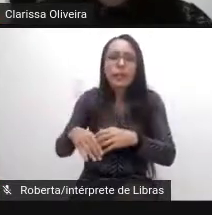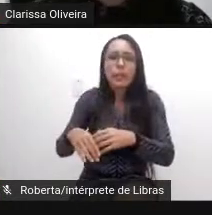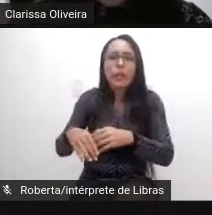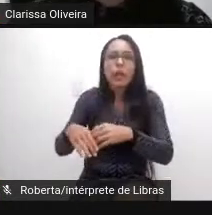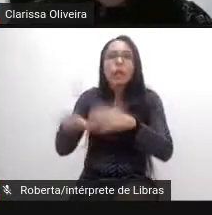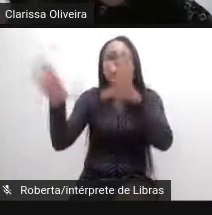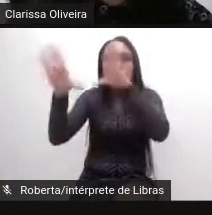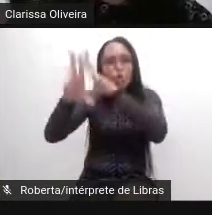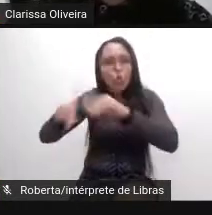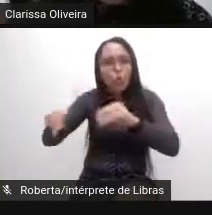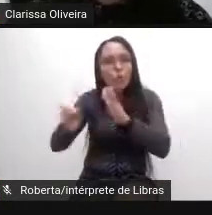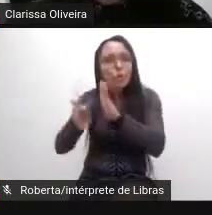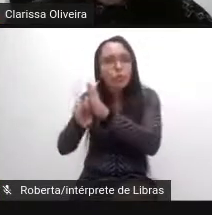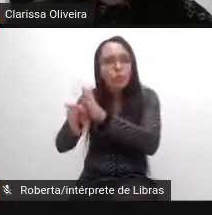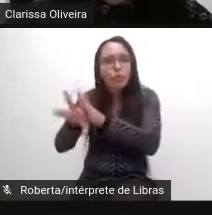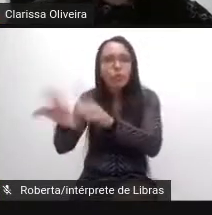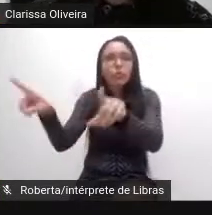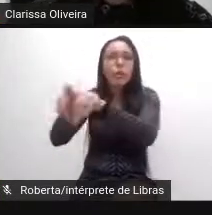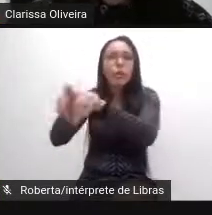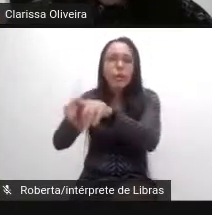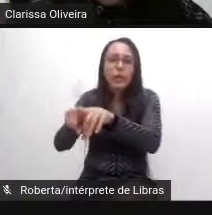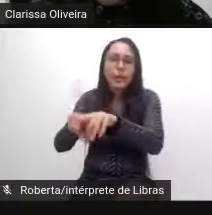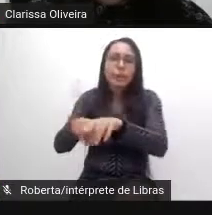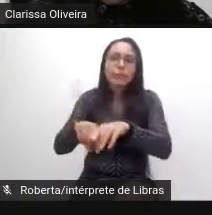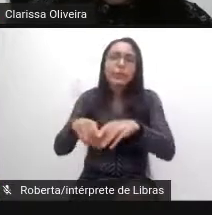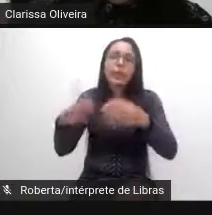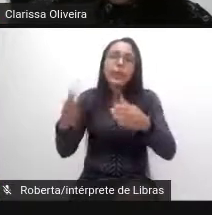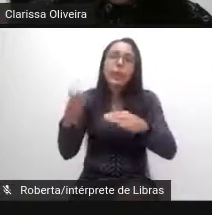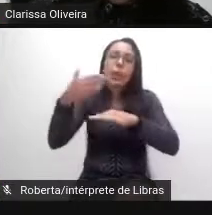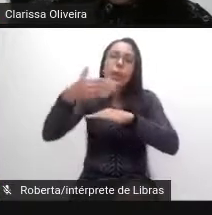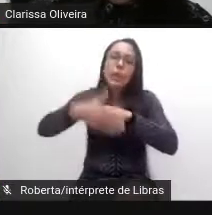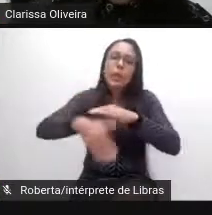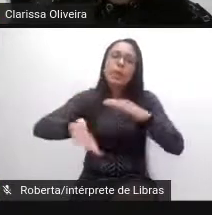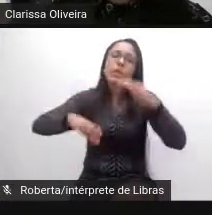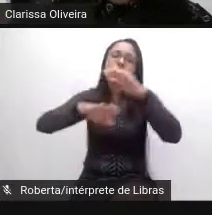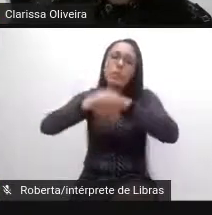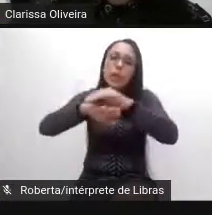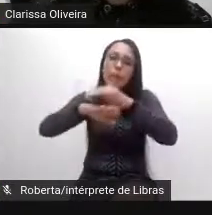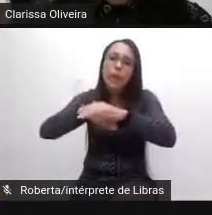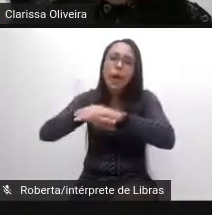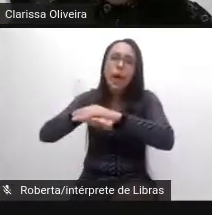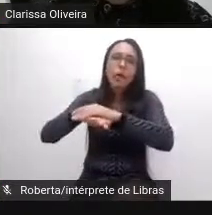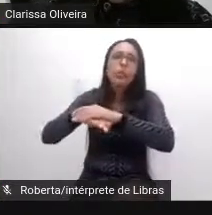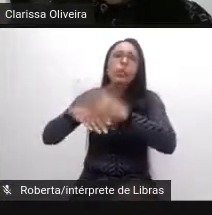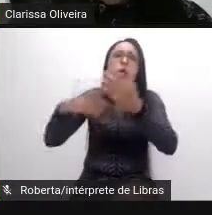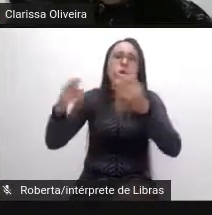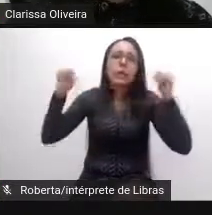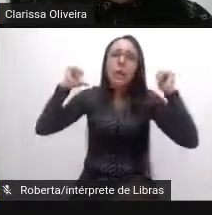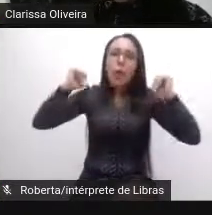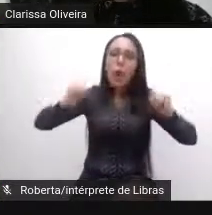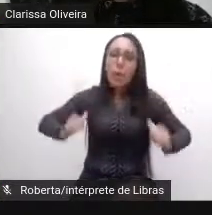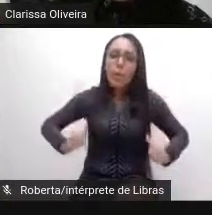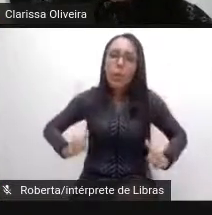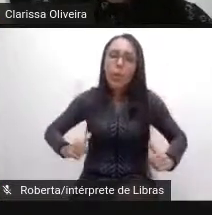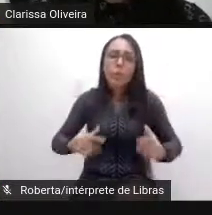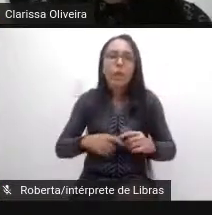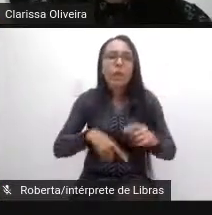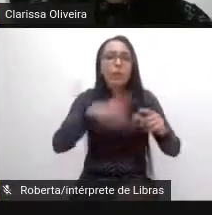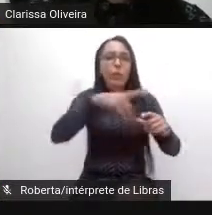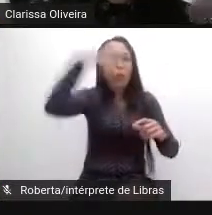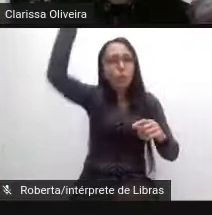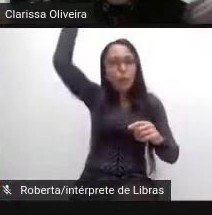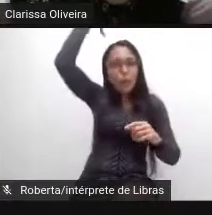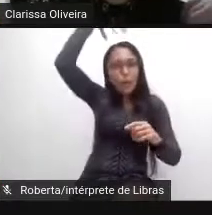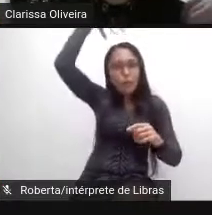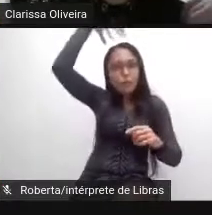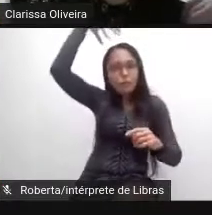E aí, eu entrei, deixei o meu sapato, a minha bolsa, corro logo para tomar banho. A